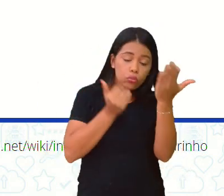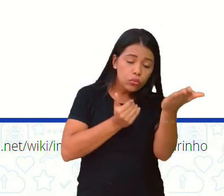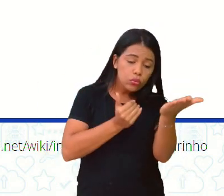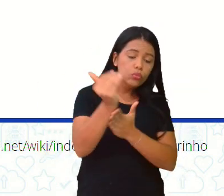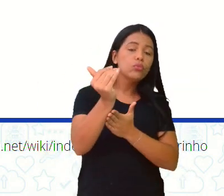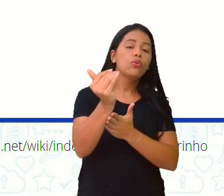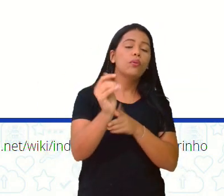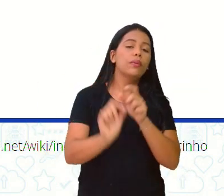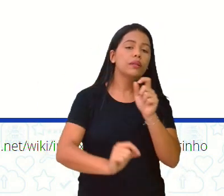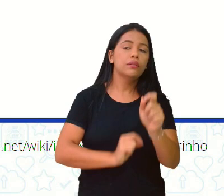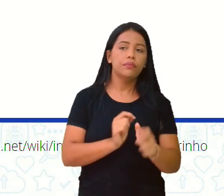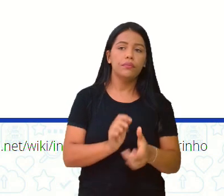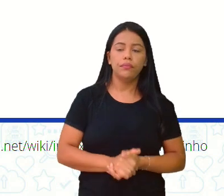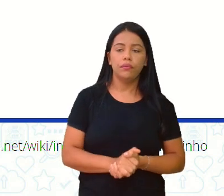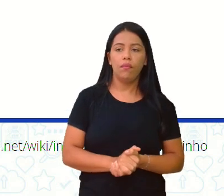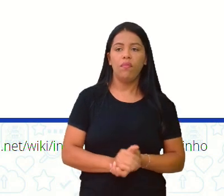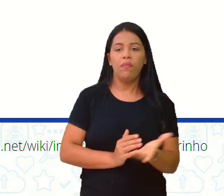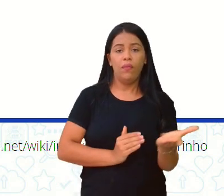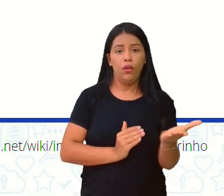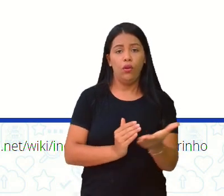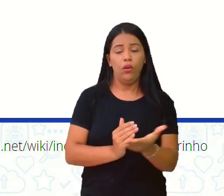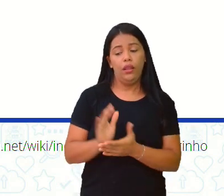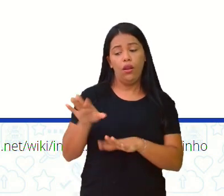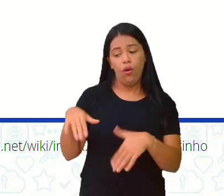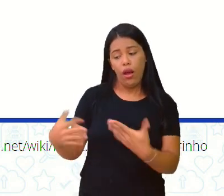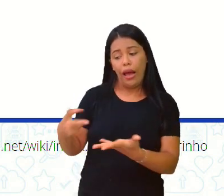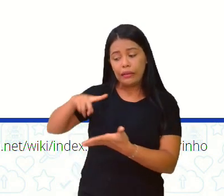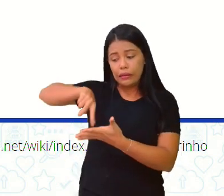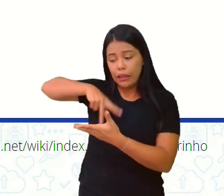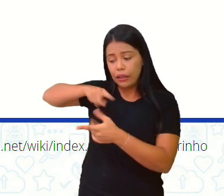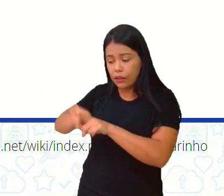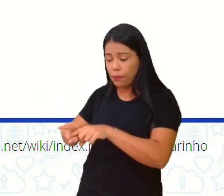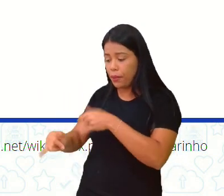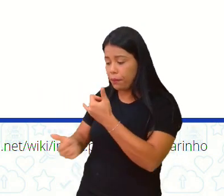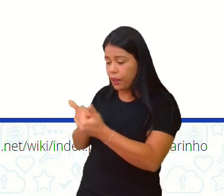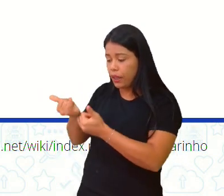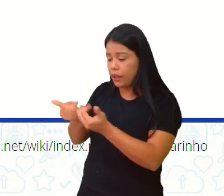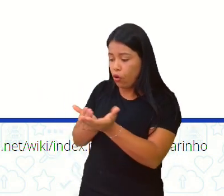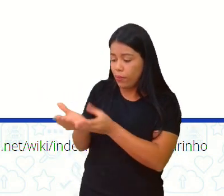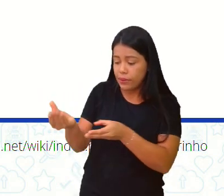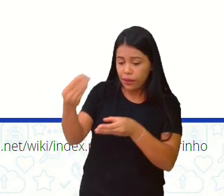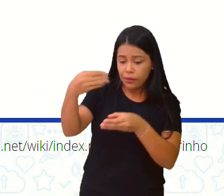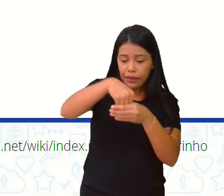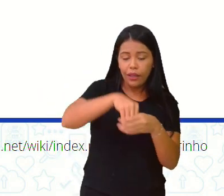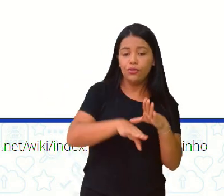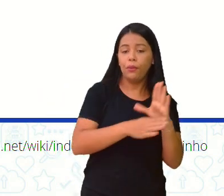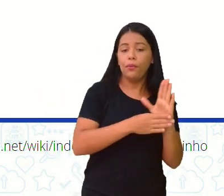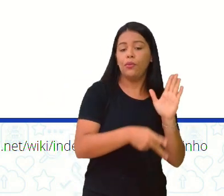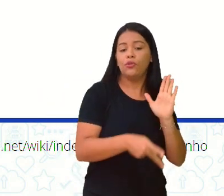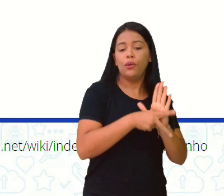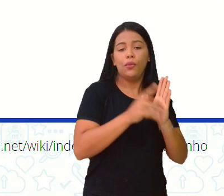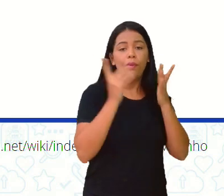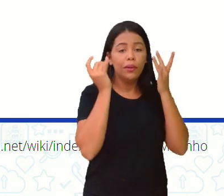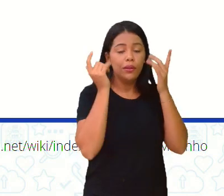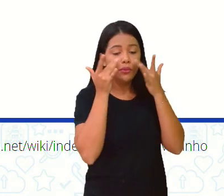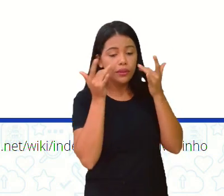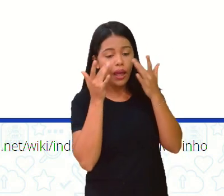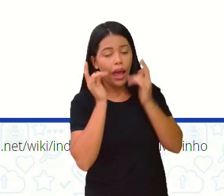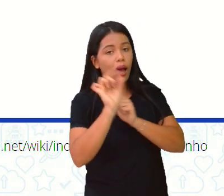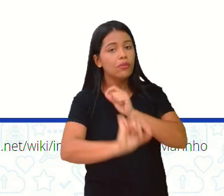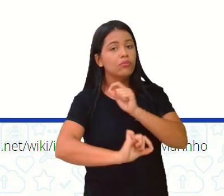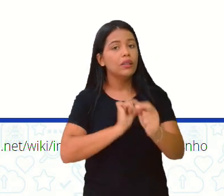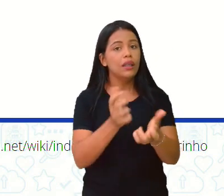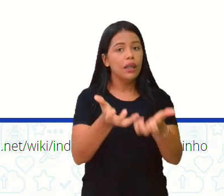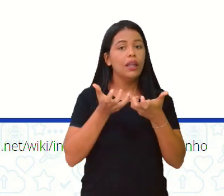exatamente, os folguedos começaram exatamente dentro dessa proposta teatral, que era representar,